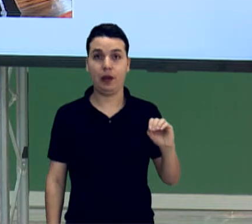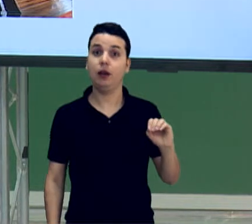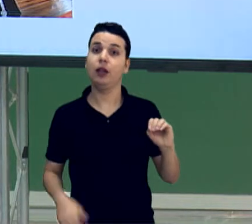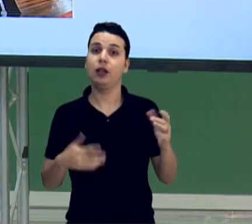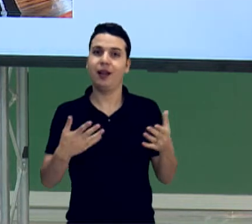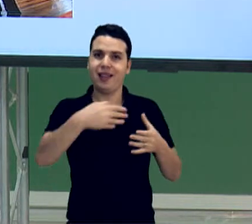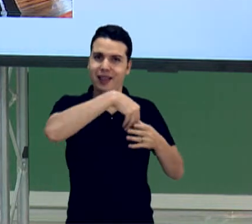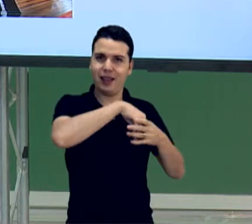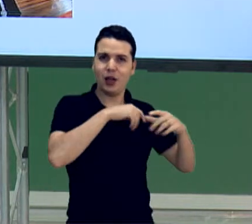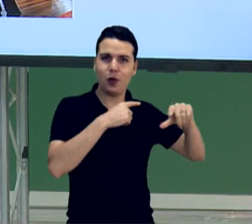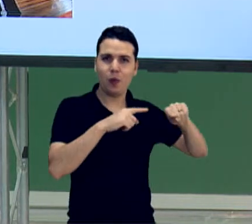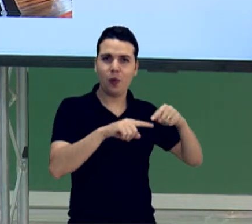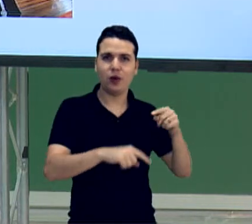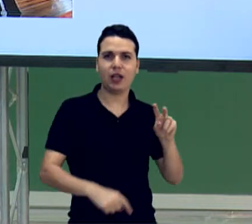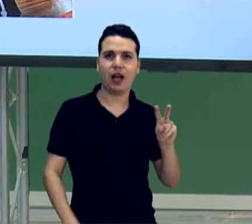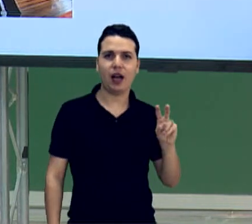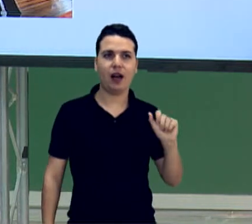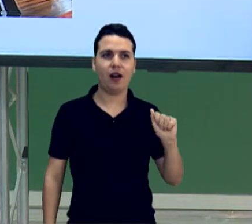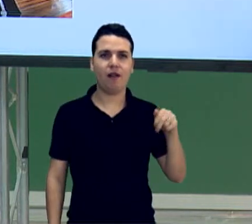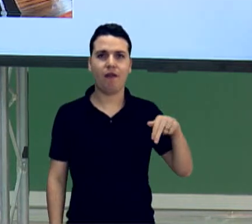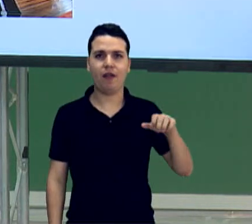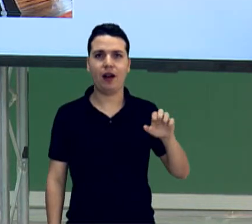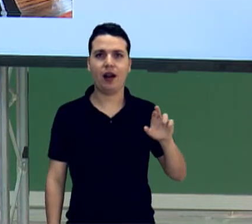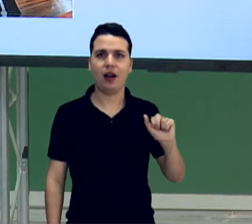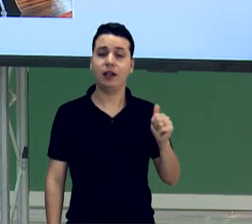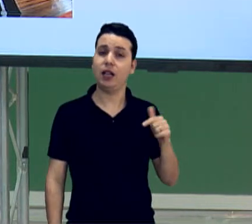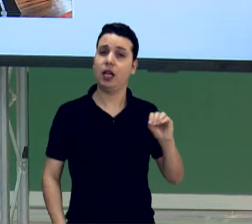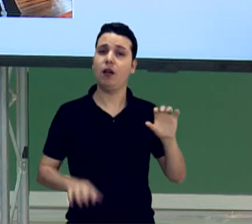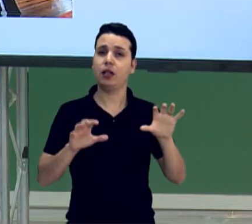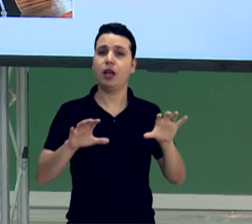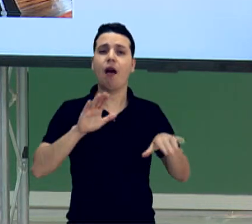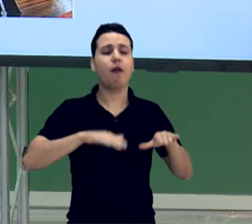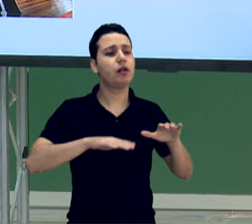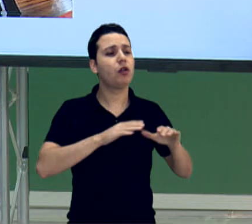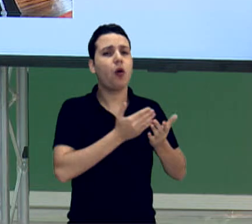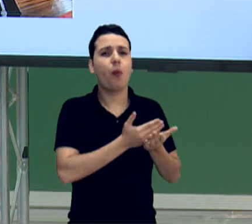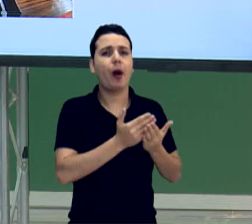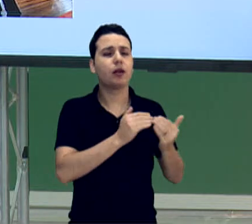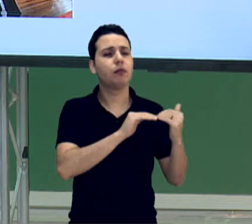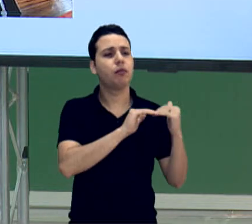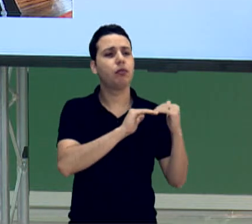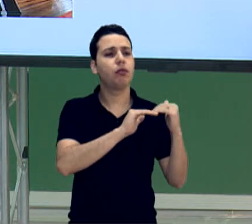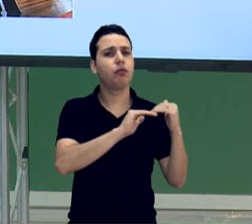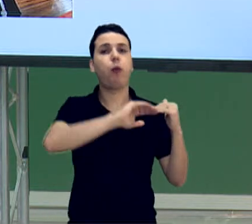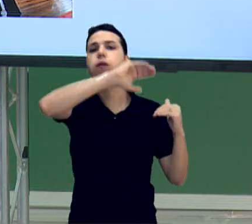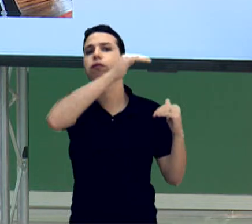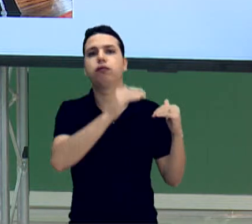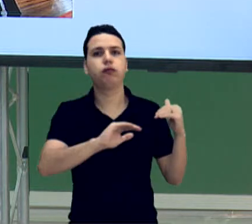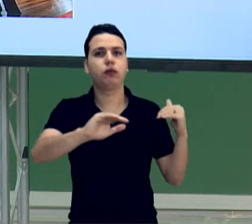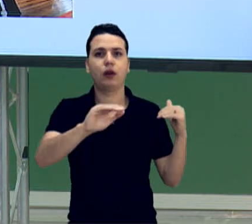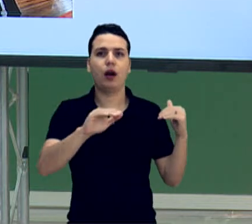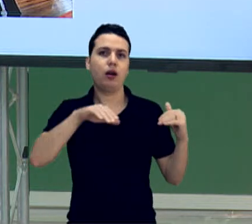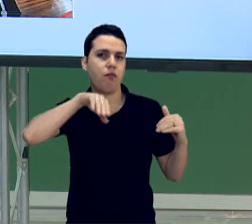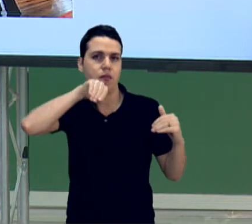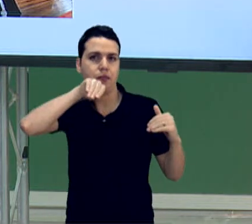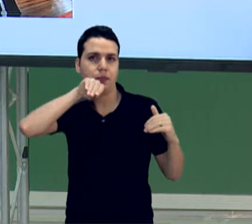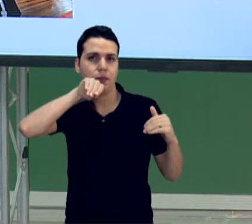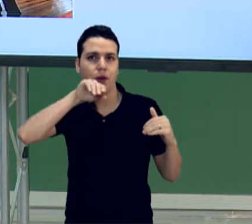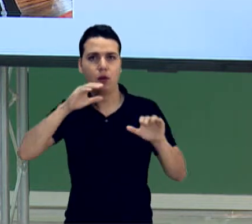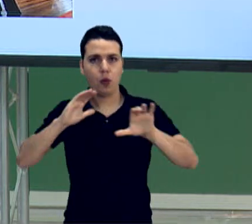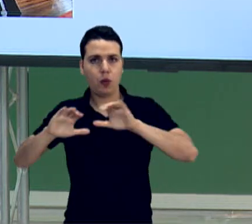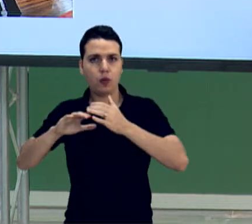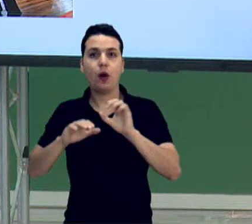mais, não digo lenta, mas ela começa de uma forma e de repente tem uma entonação maior, ou do vocal ou dos